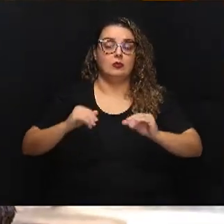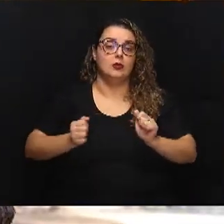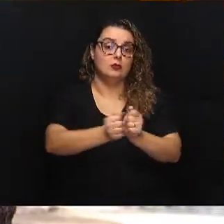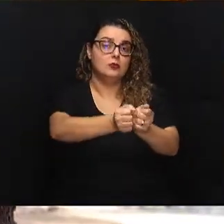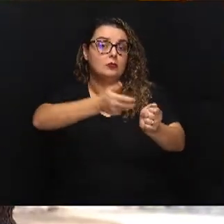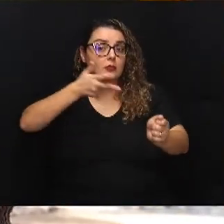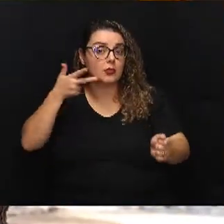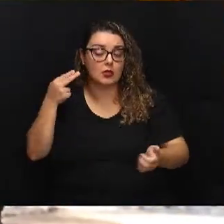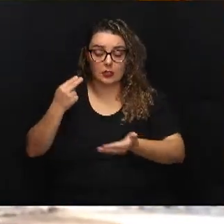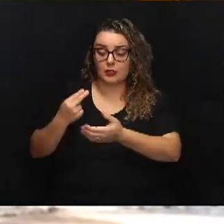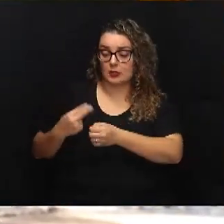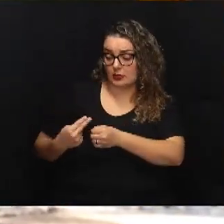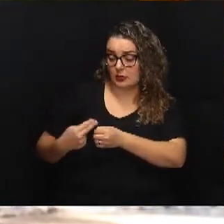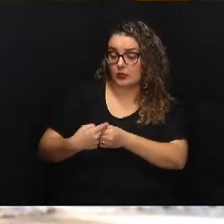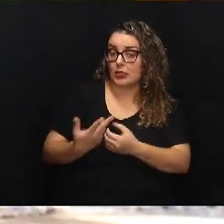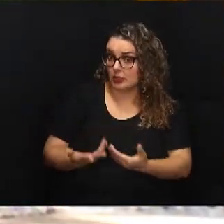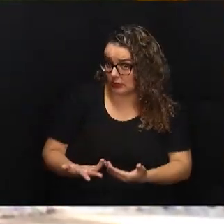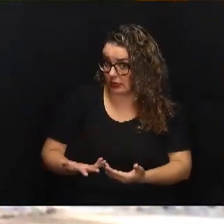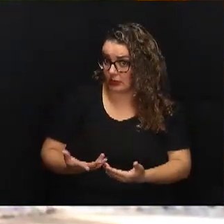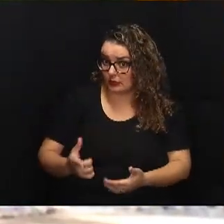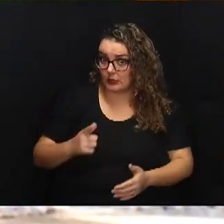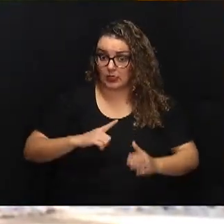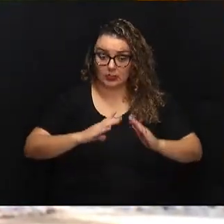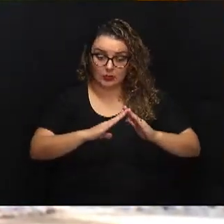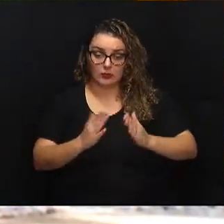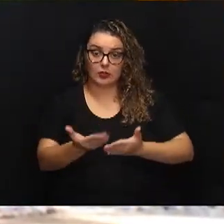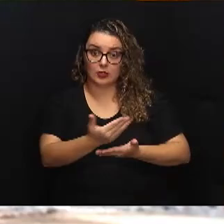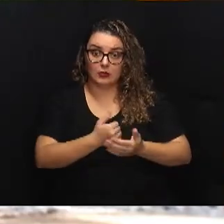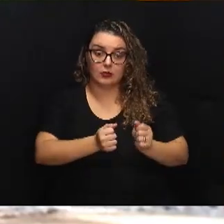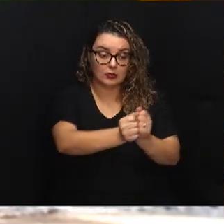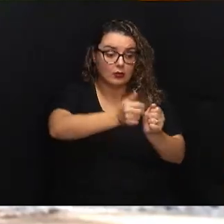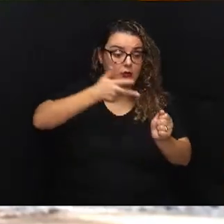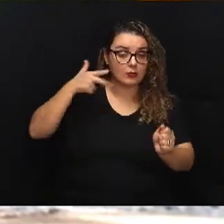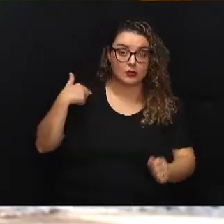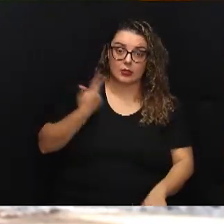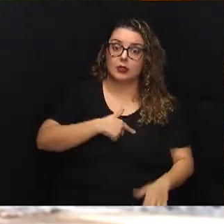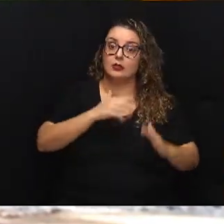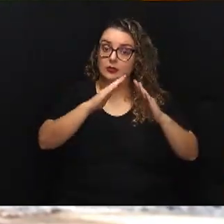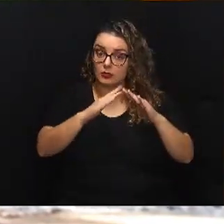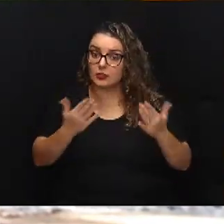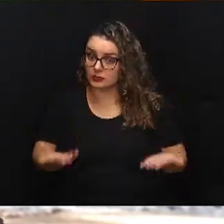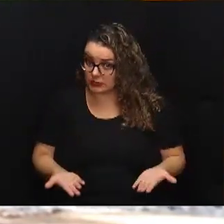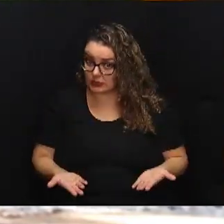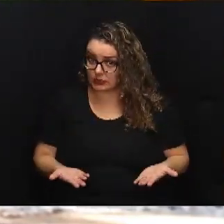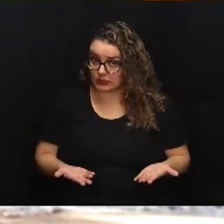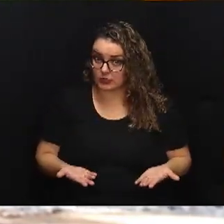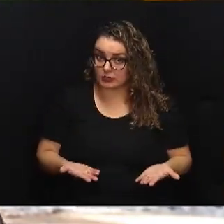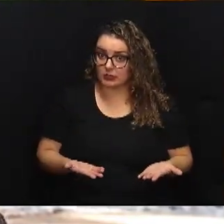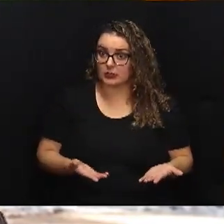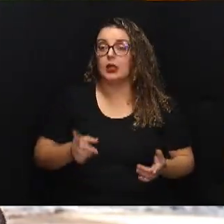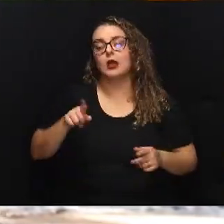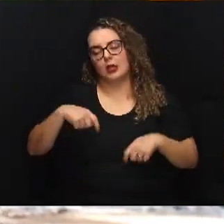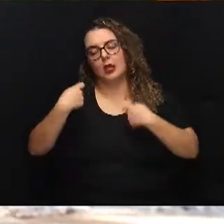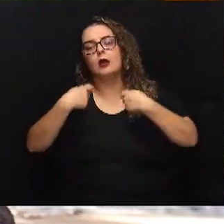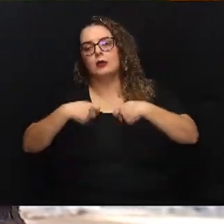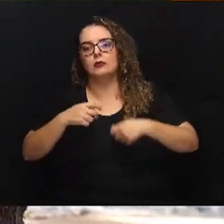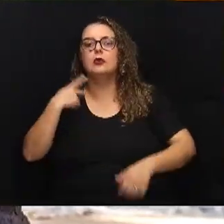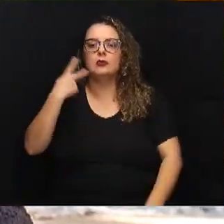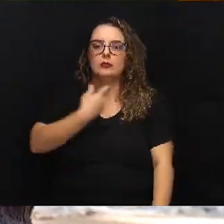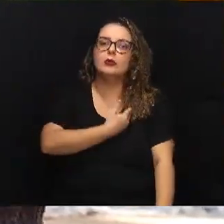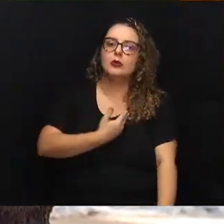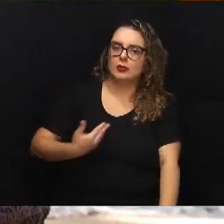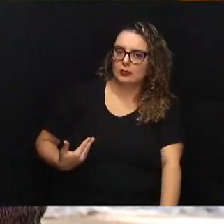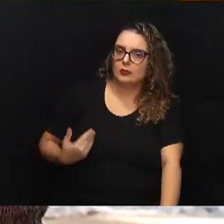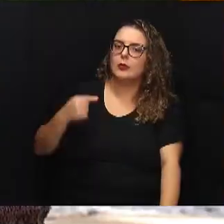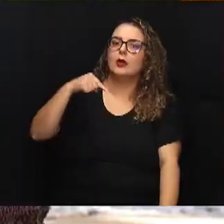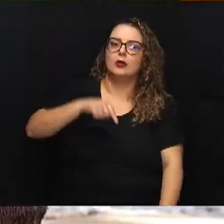na Unicamp, ela tem uma casa de acolhimento indígena que é a nossa casa. Então, assim, é necessário políticas públicas